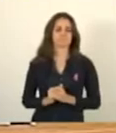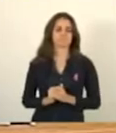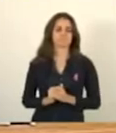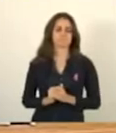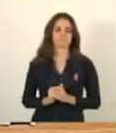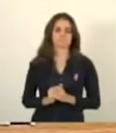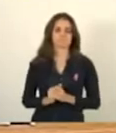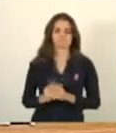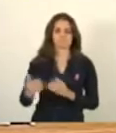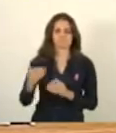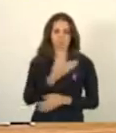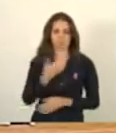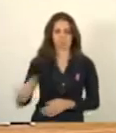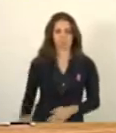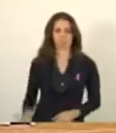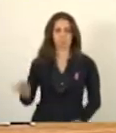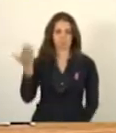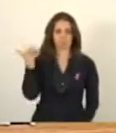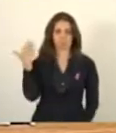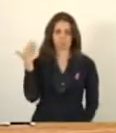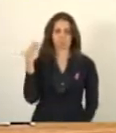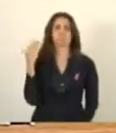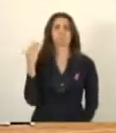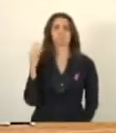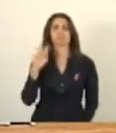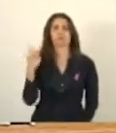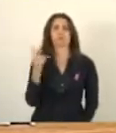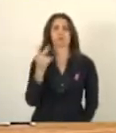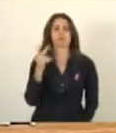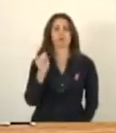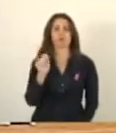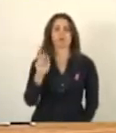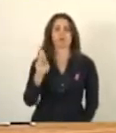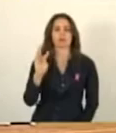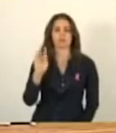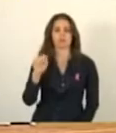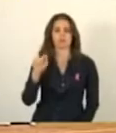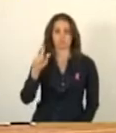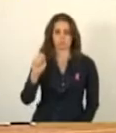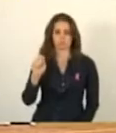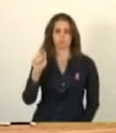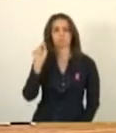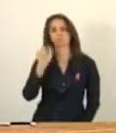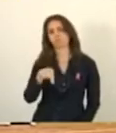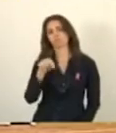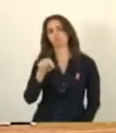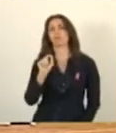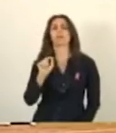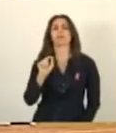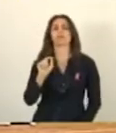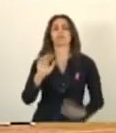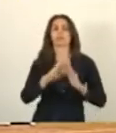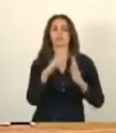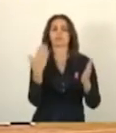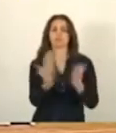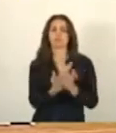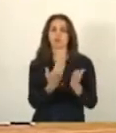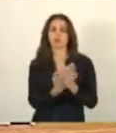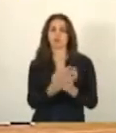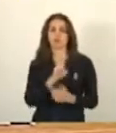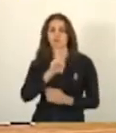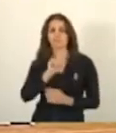a gestão passada, né, do Paulo Artung, quando começaram a ser instalados aqui no Estado as chamadas escolas